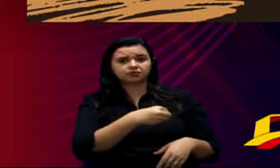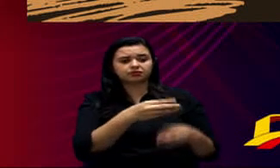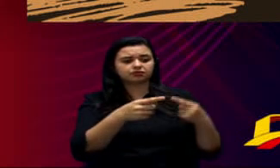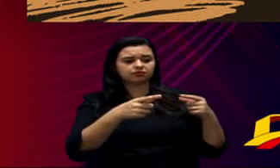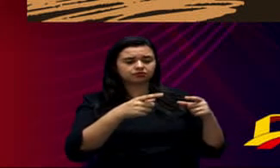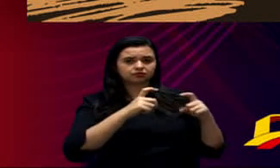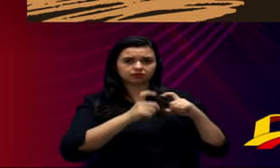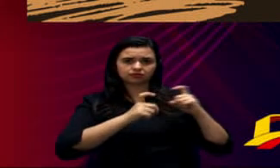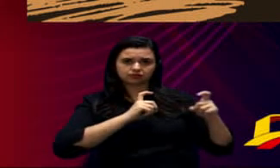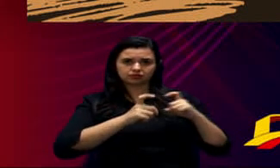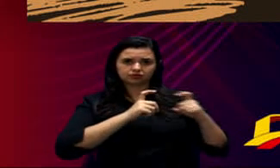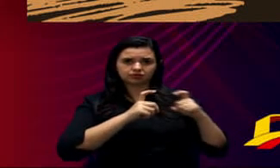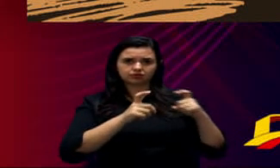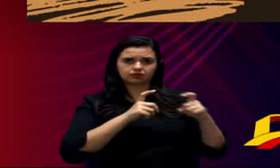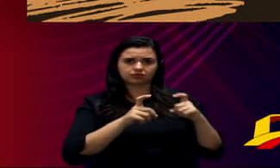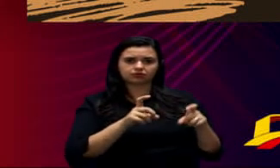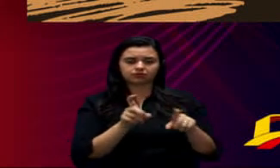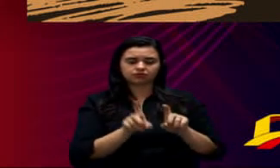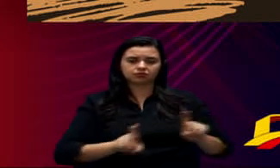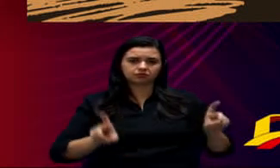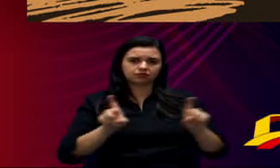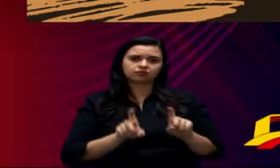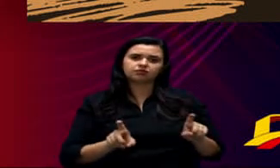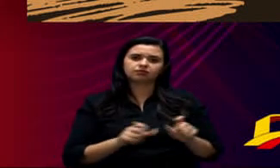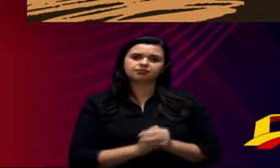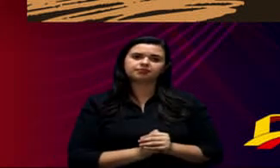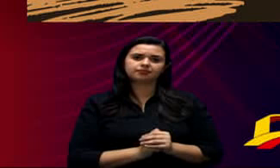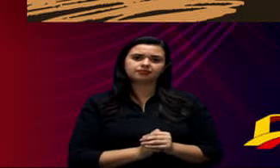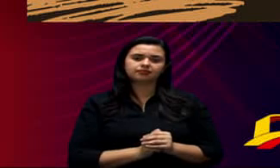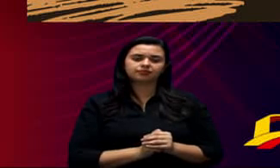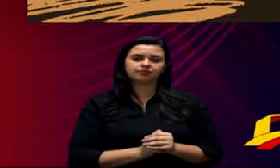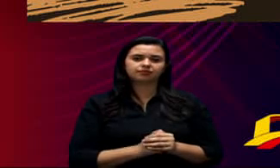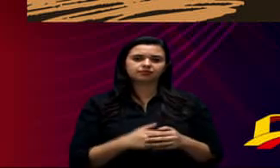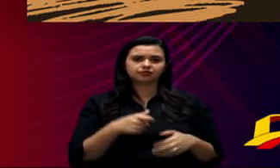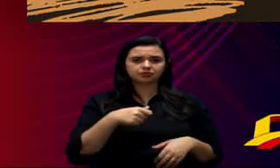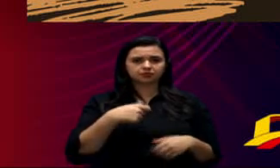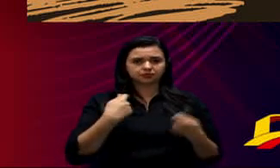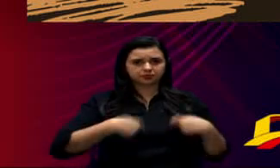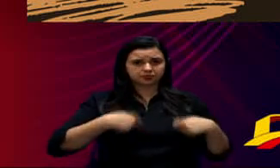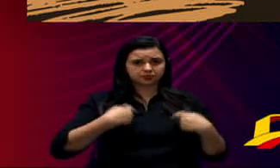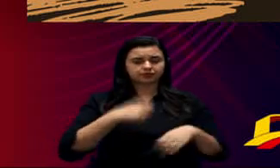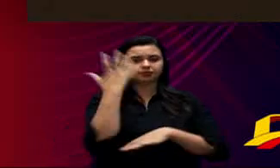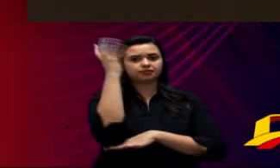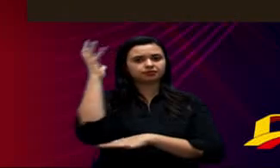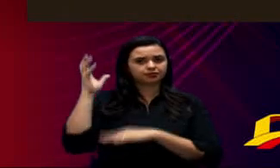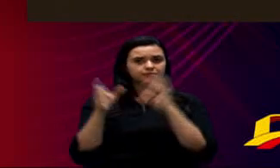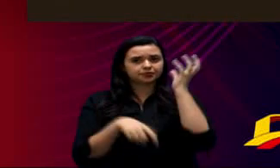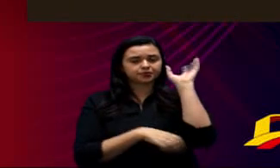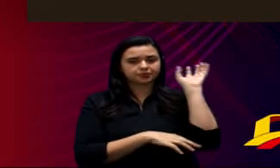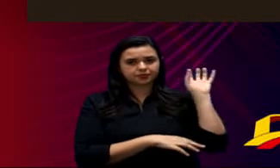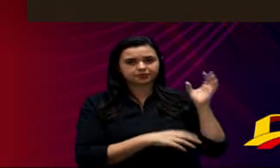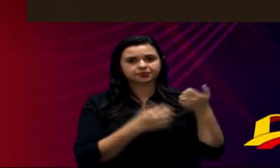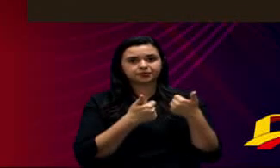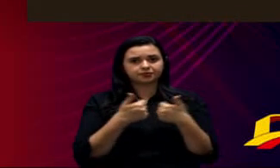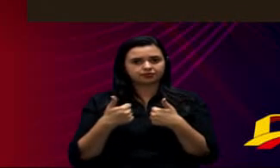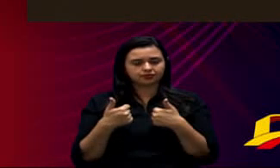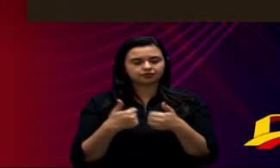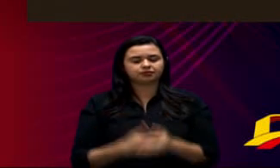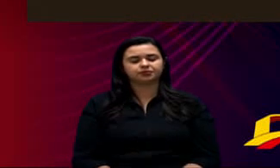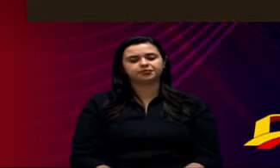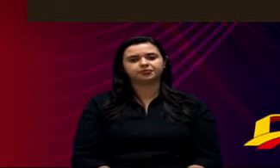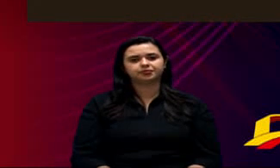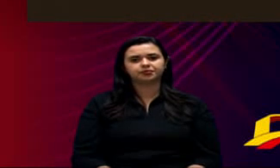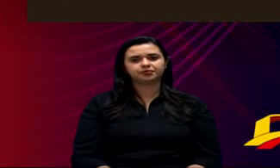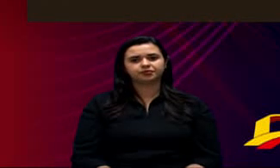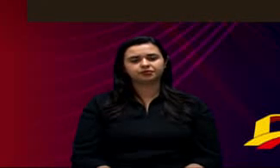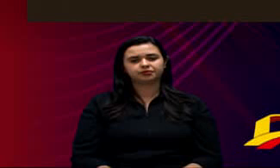importante o enriquecimento ambiental e tudo que a gente faz dentro desse espaço. Outra